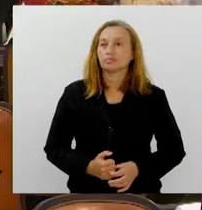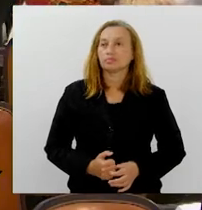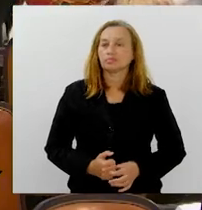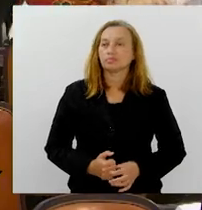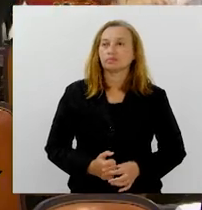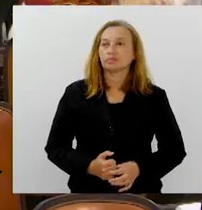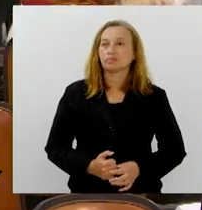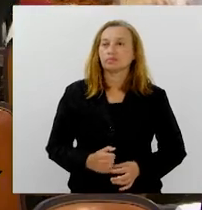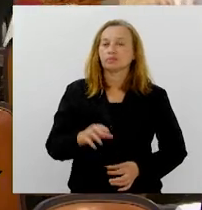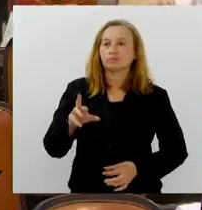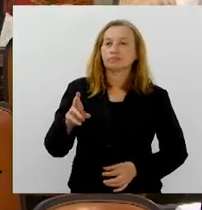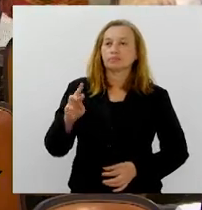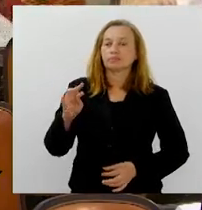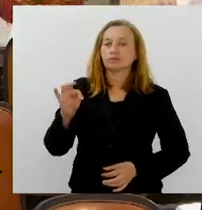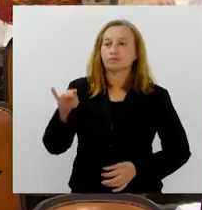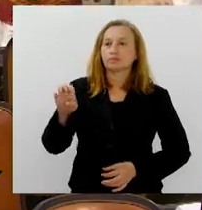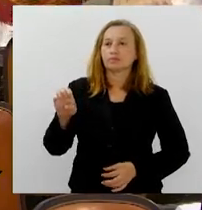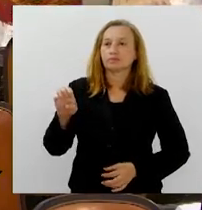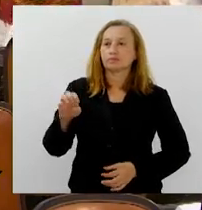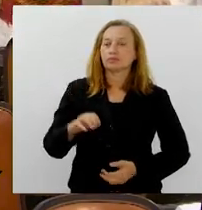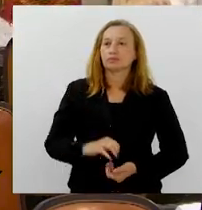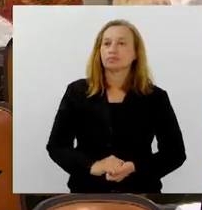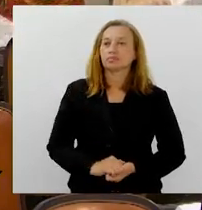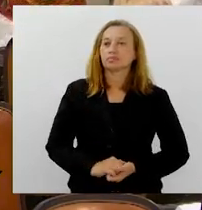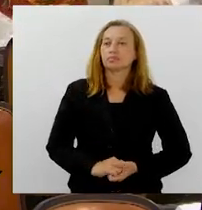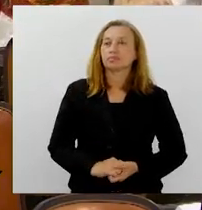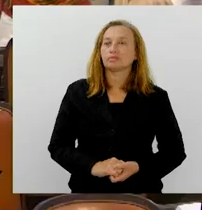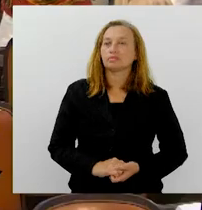Cristiane da Costa Mendonça.